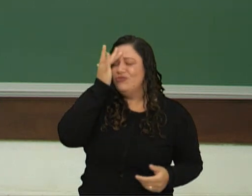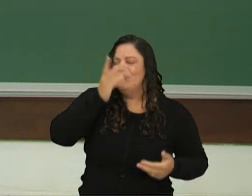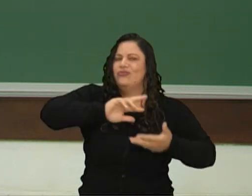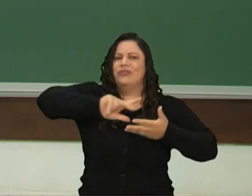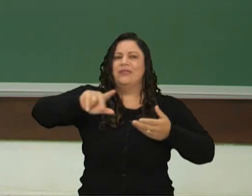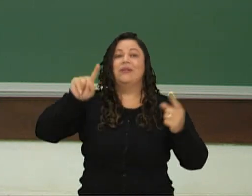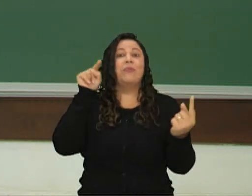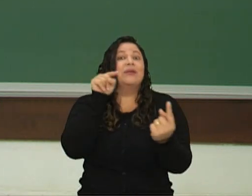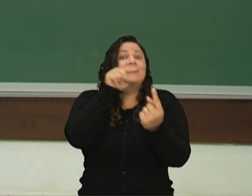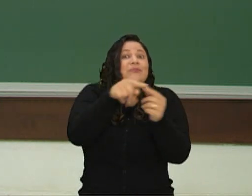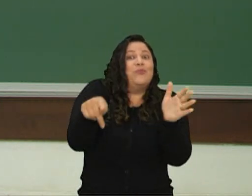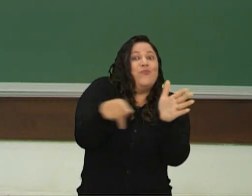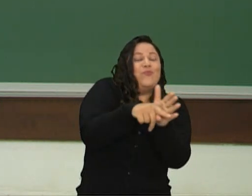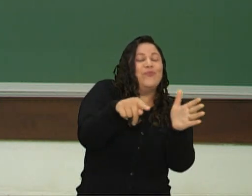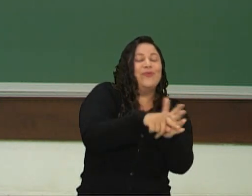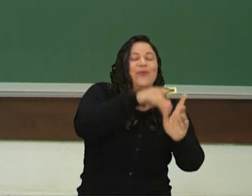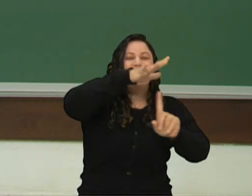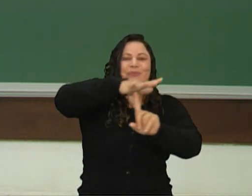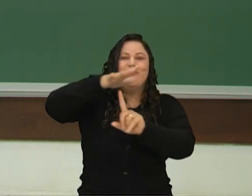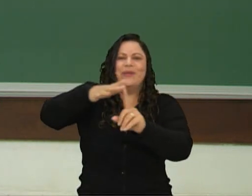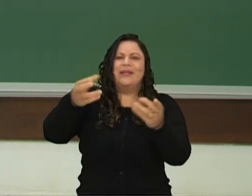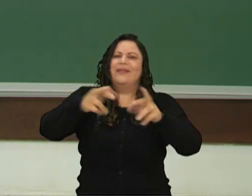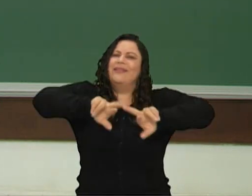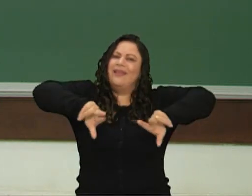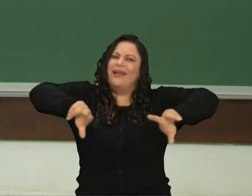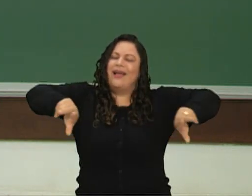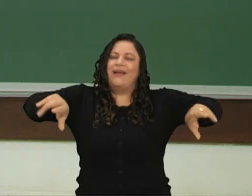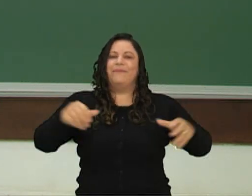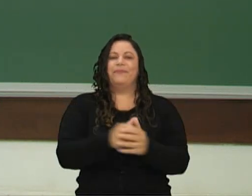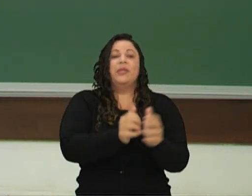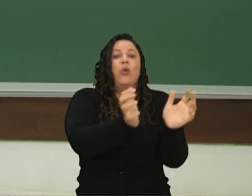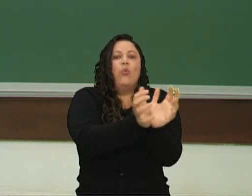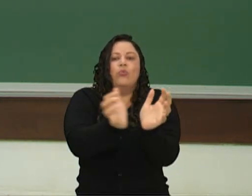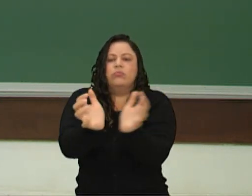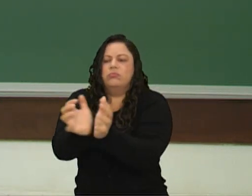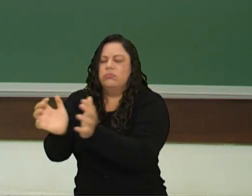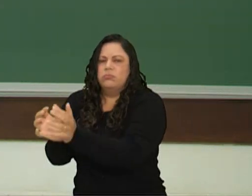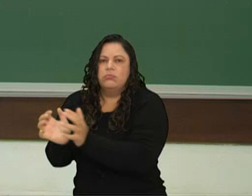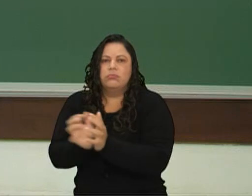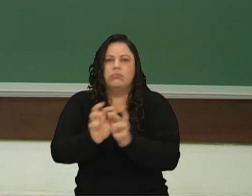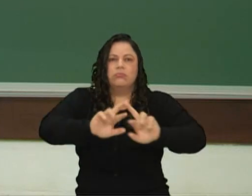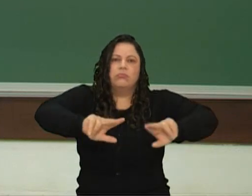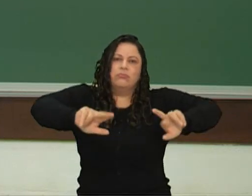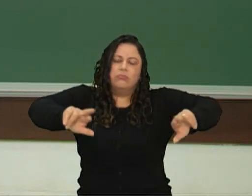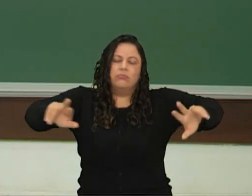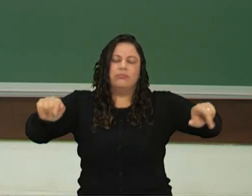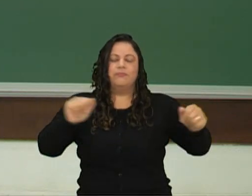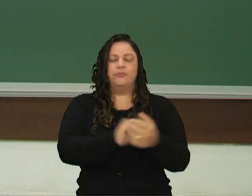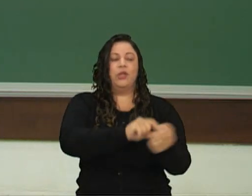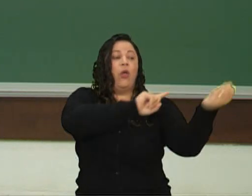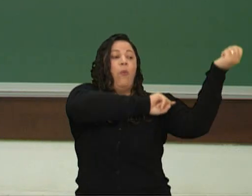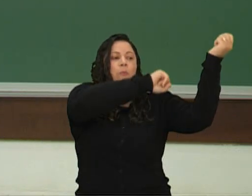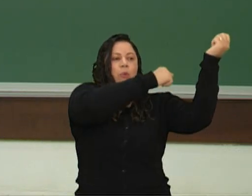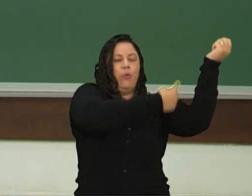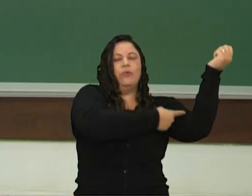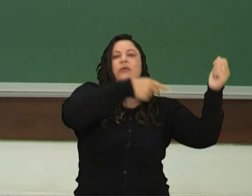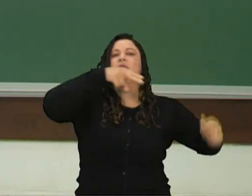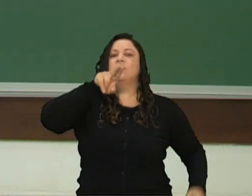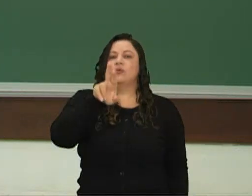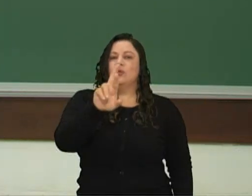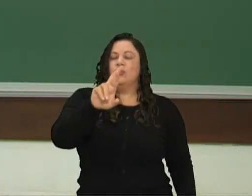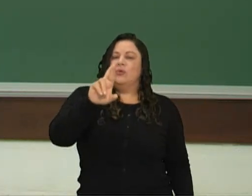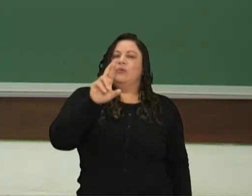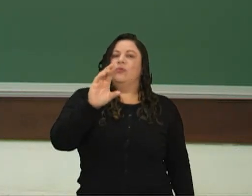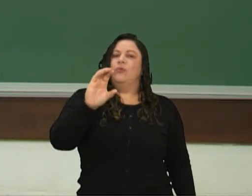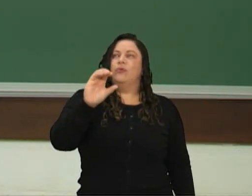Paraná. No Paraná, nós temos muitas colônias ucranianas e polonesas. Vocês devem conhecer